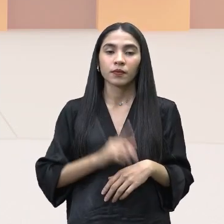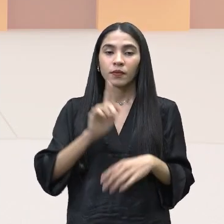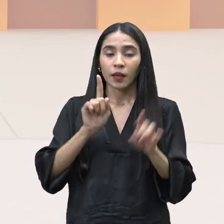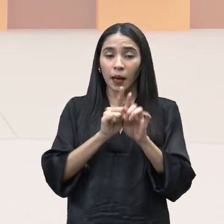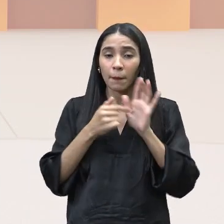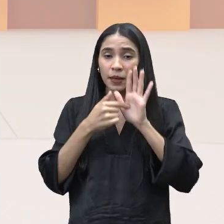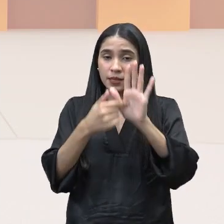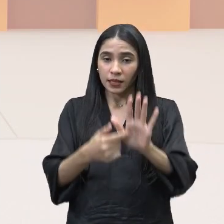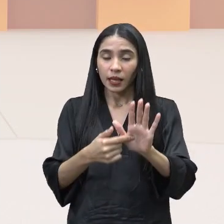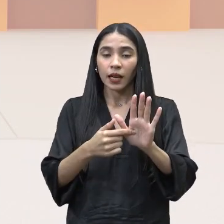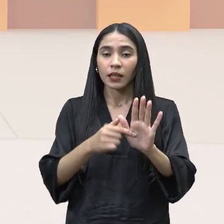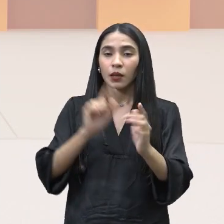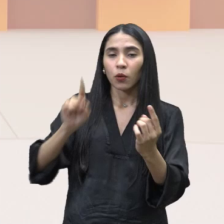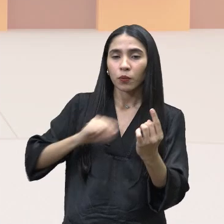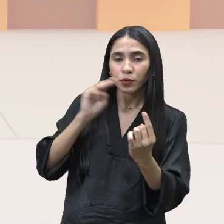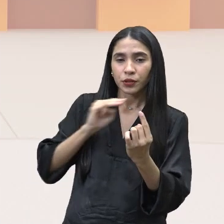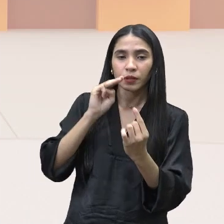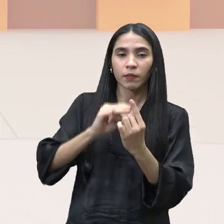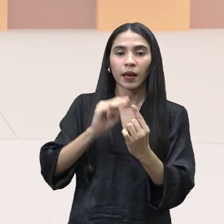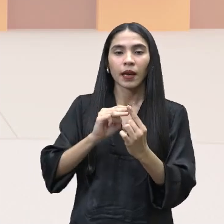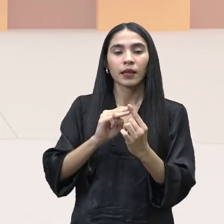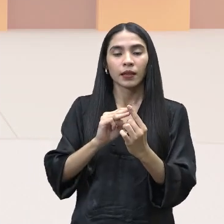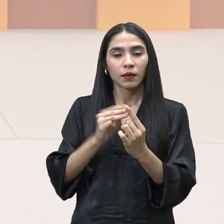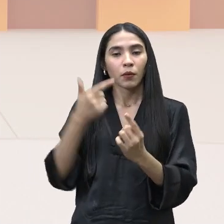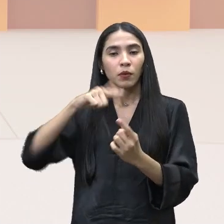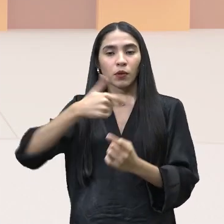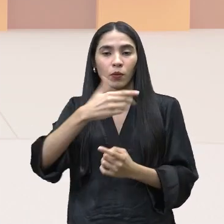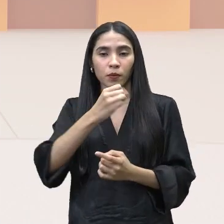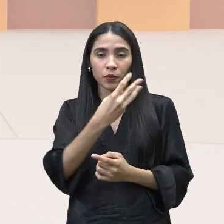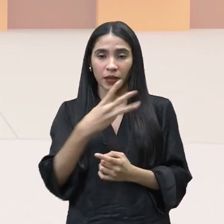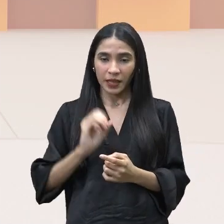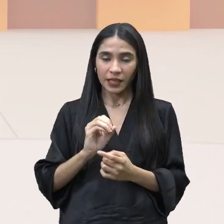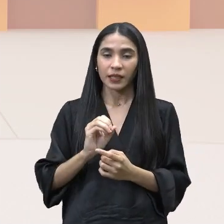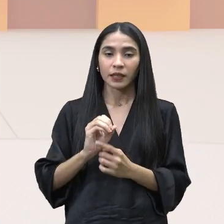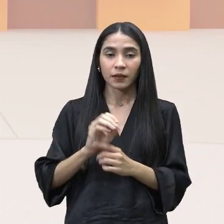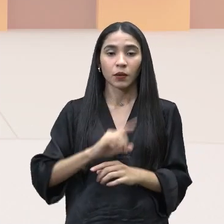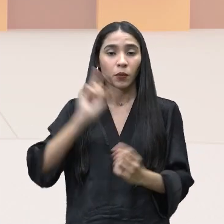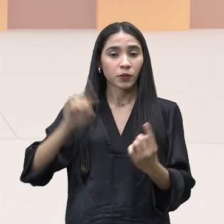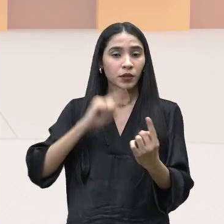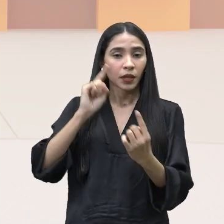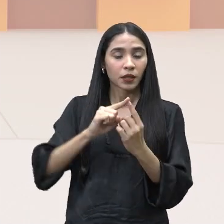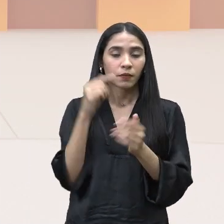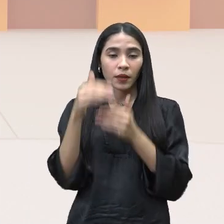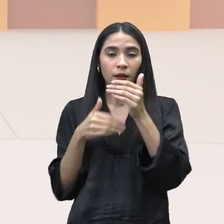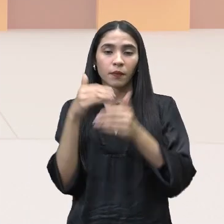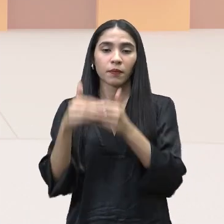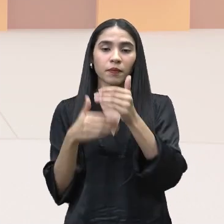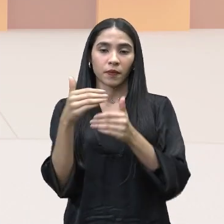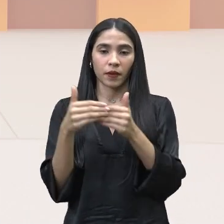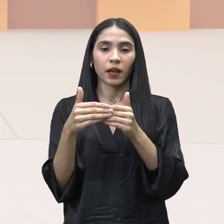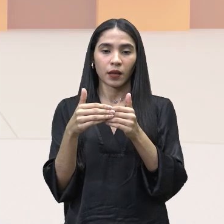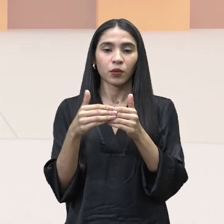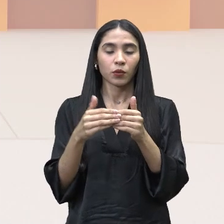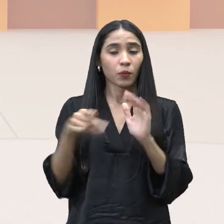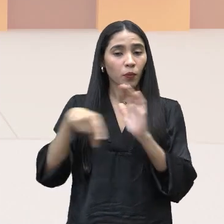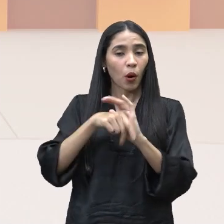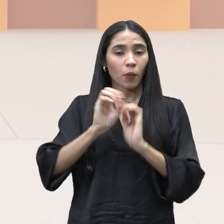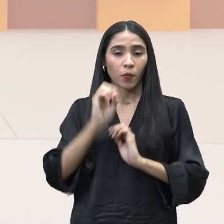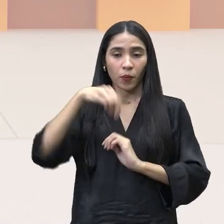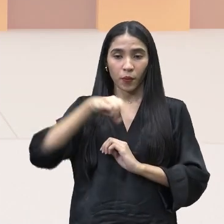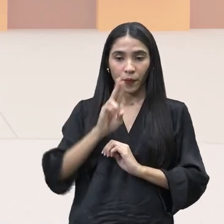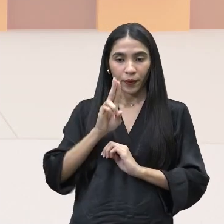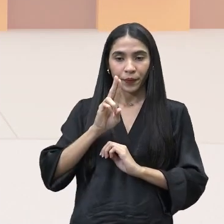das metas para ser atingida até 2030, nos Objetivos do Desenvolvimento